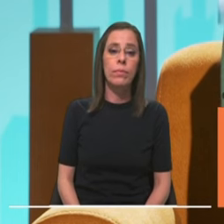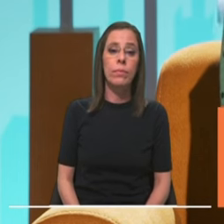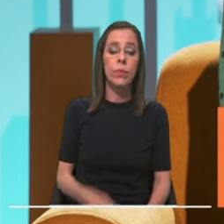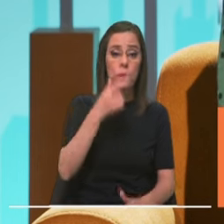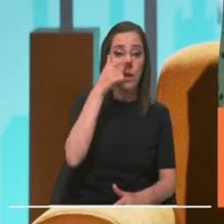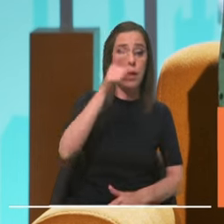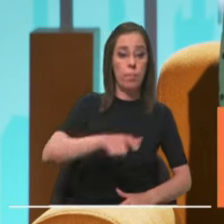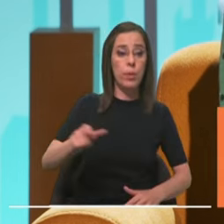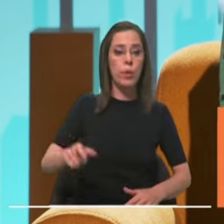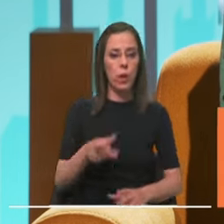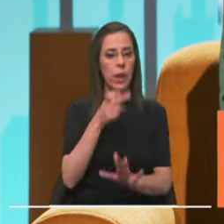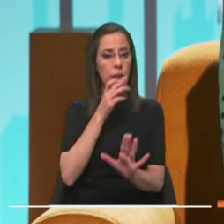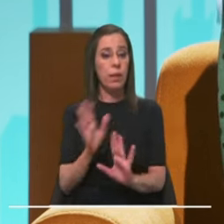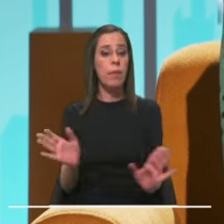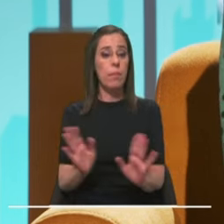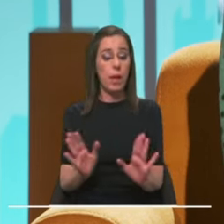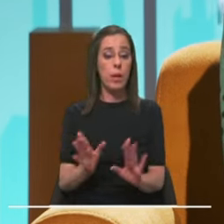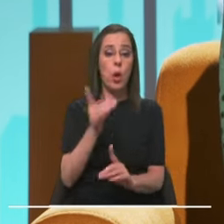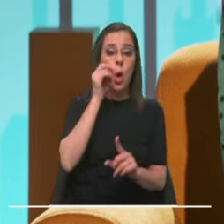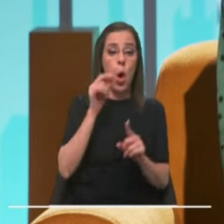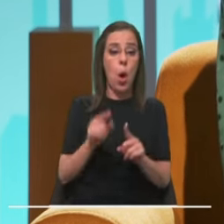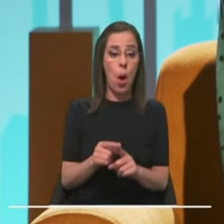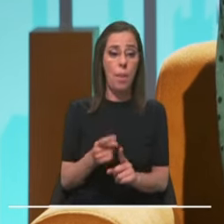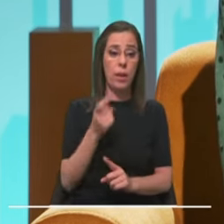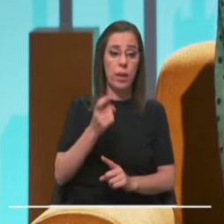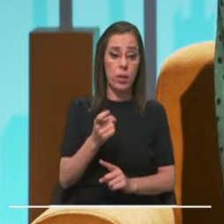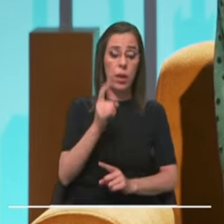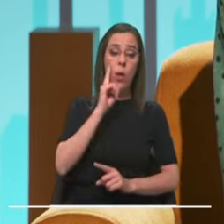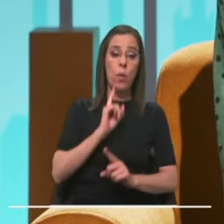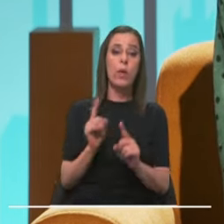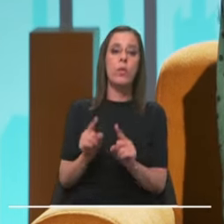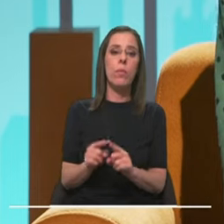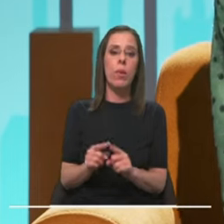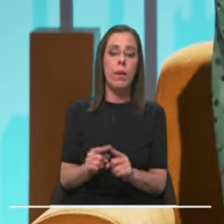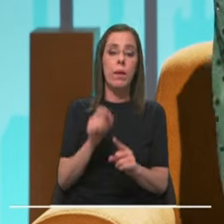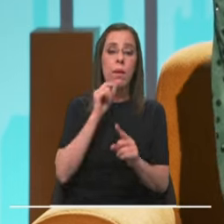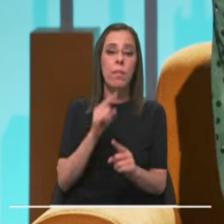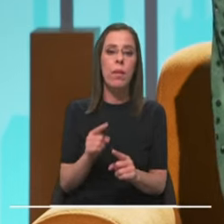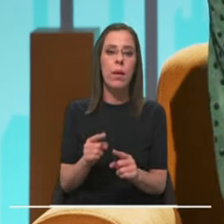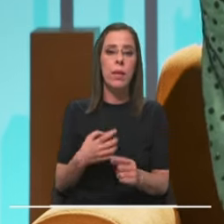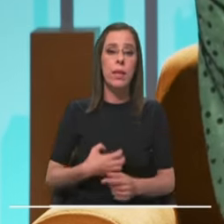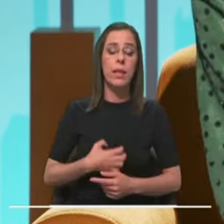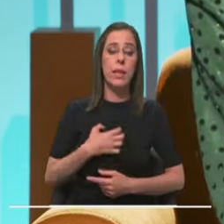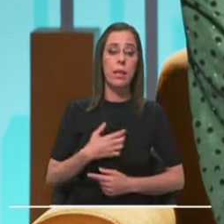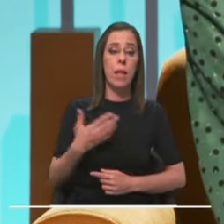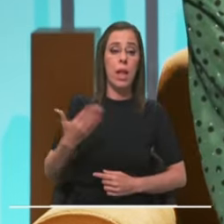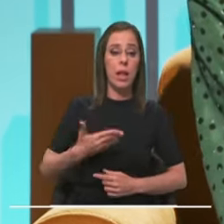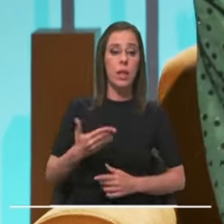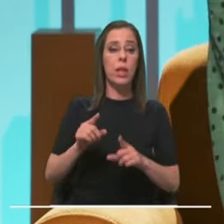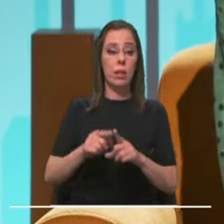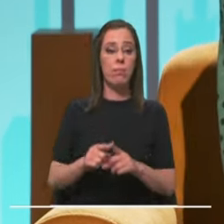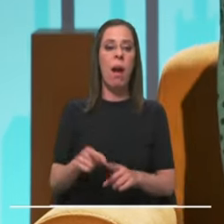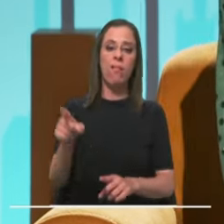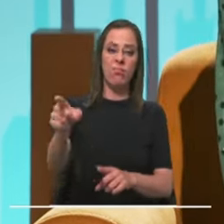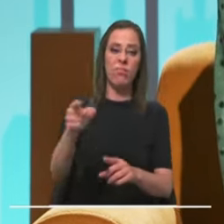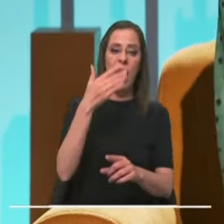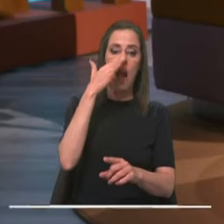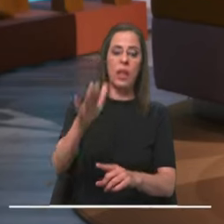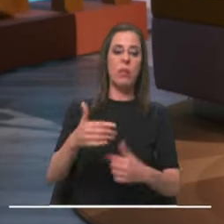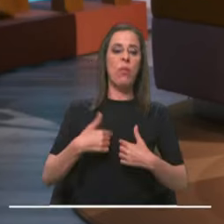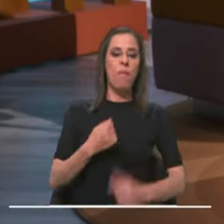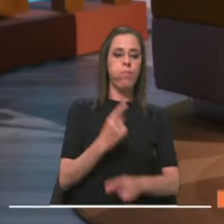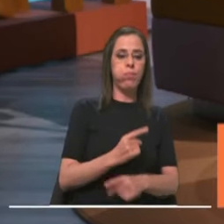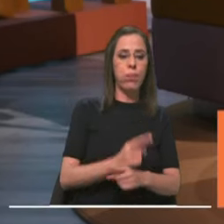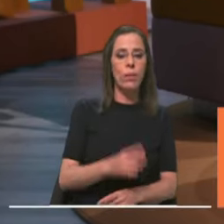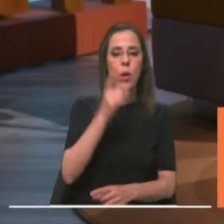sobre as pessoas tremendo. Ou seja, os homens que são agressivos com as mulheres podem ter se sentido legitimados pela sua atitude.